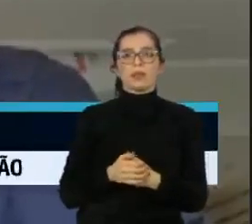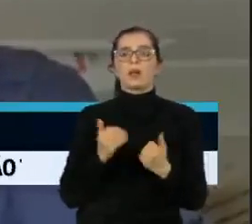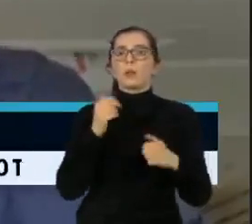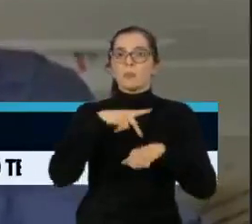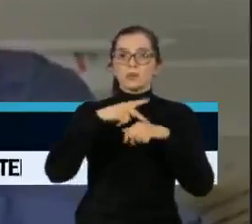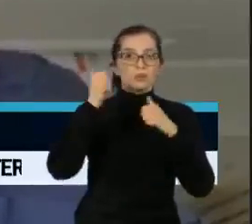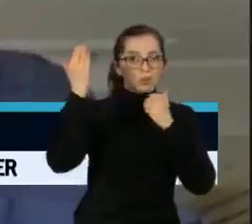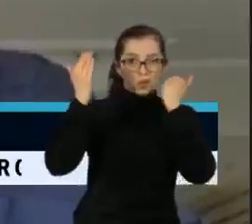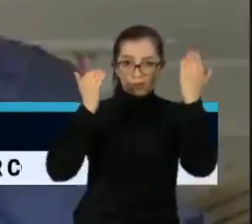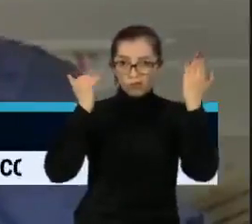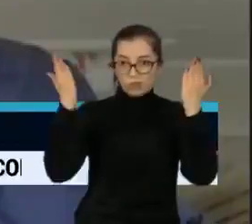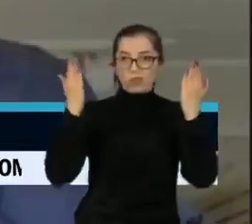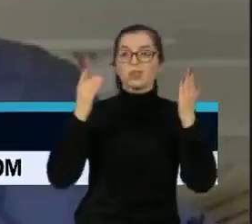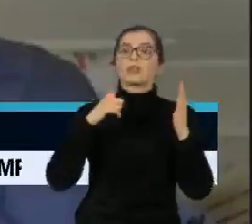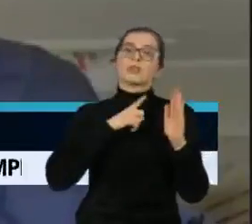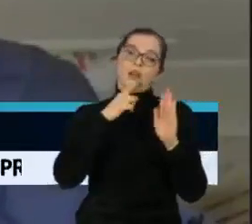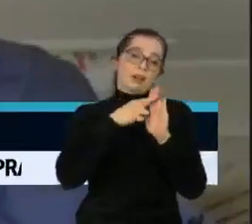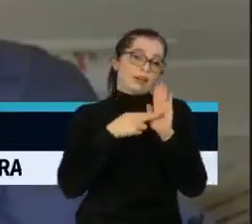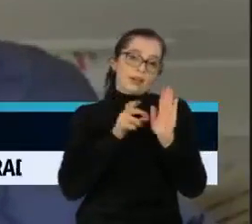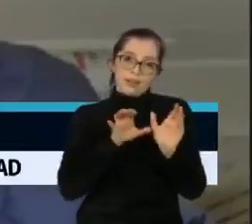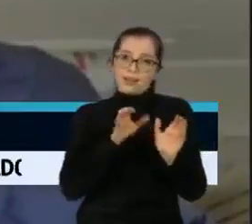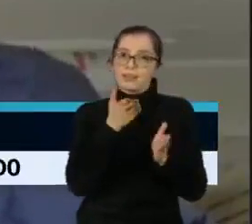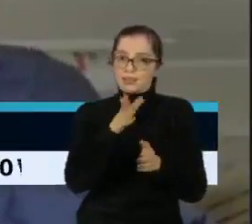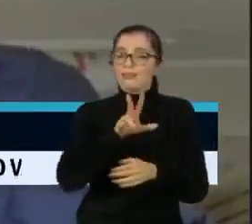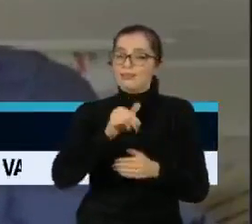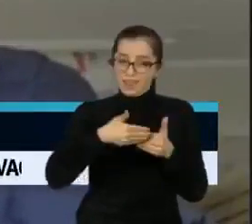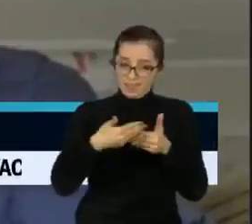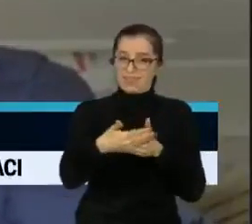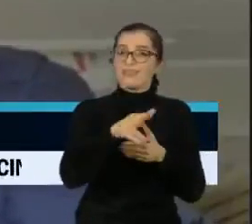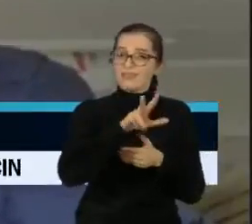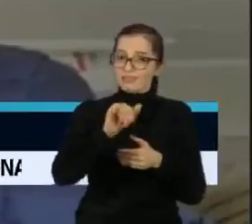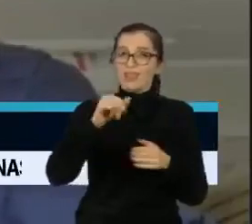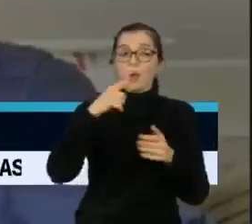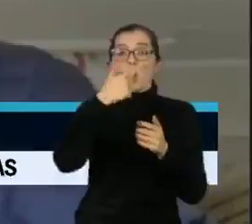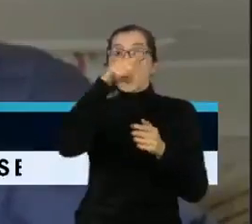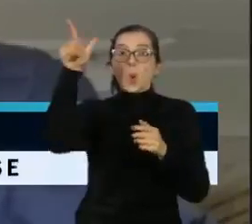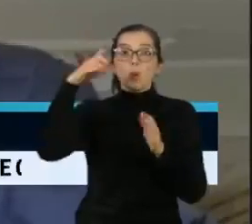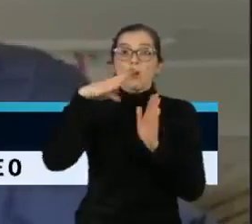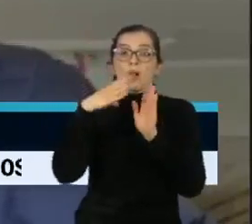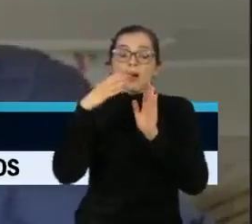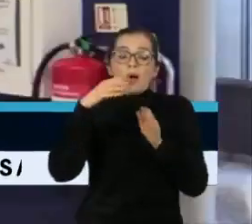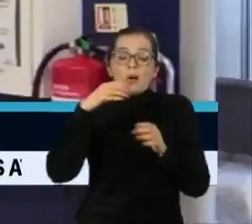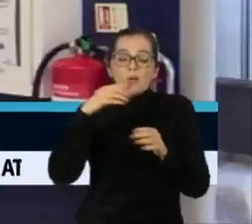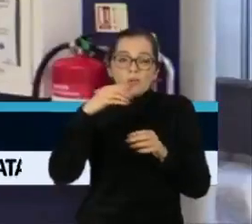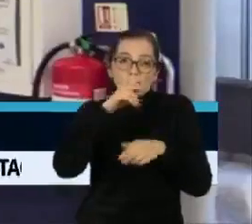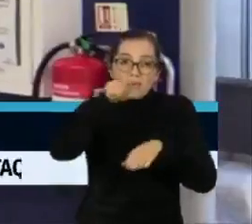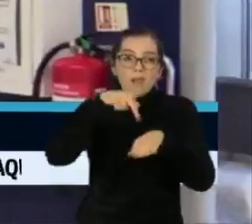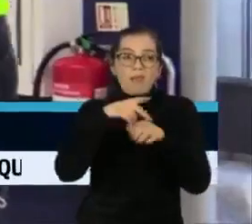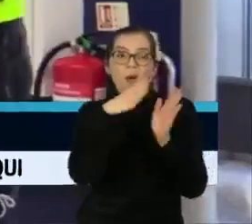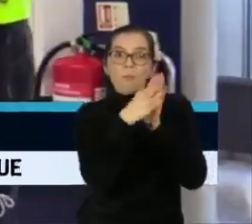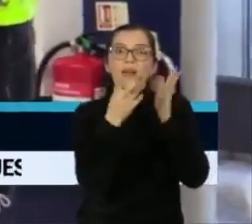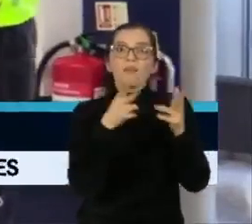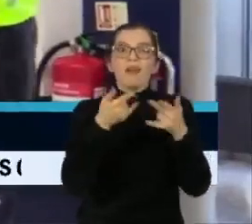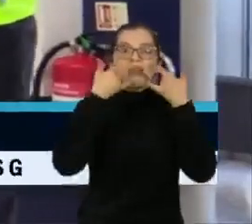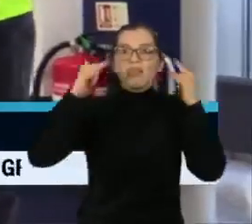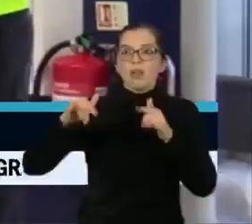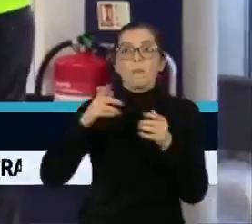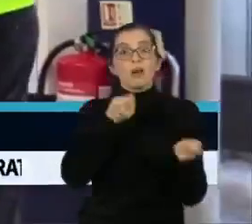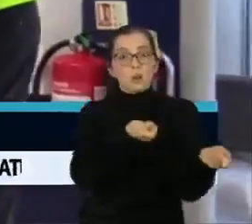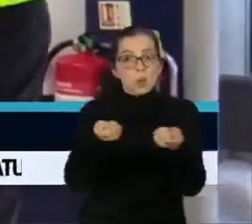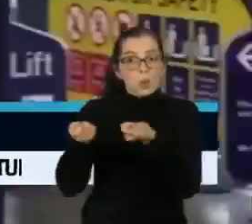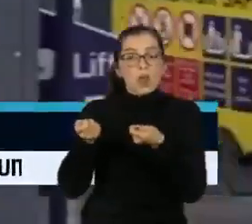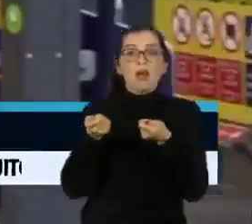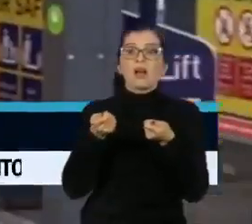provavelmente seguirão um futuro quando tiver aumento do número de casos a gente tem que restringir o de alguma forma impactar